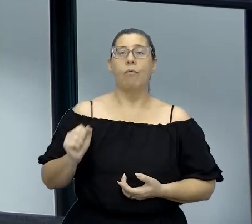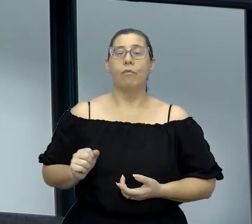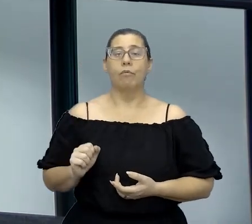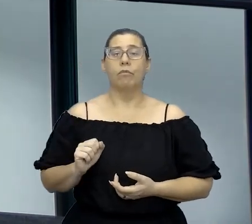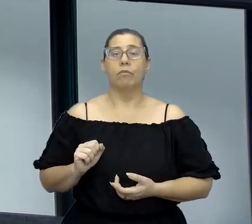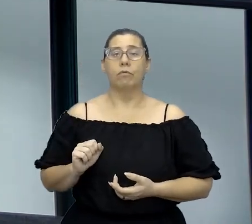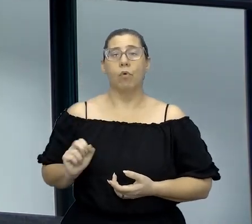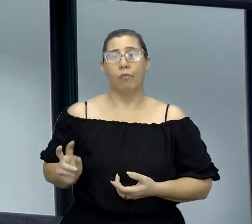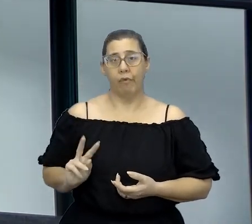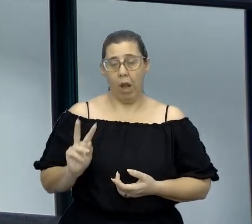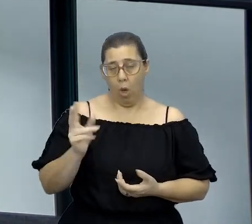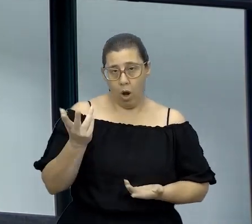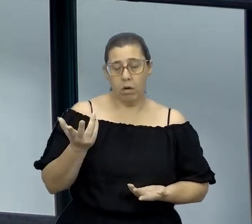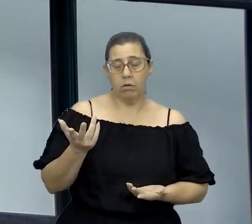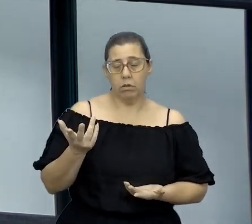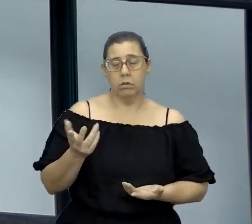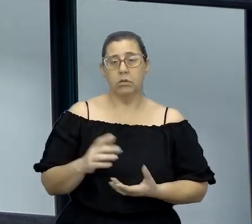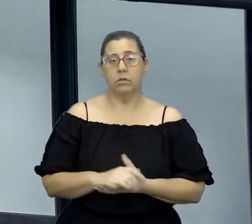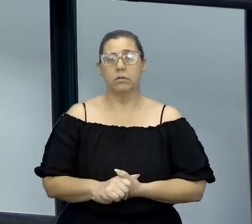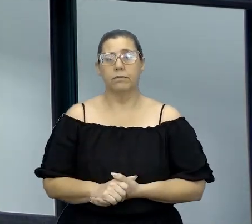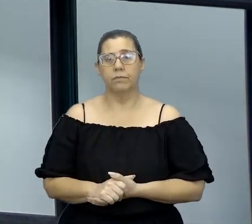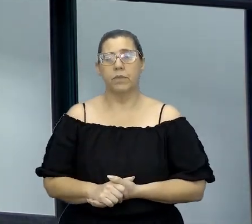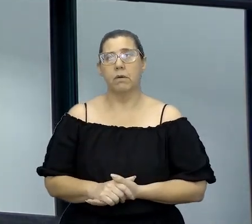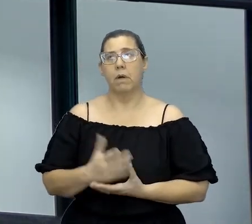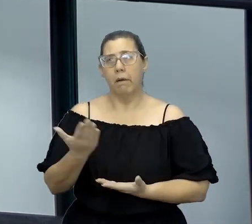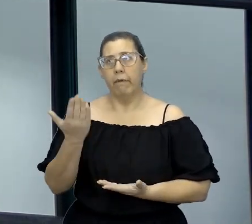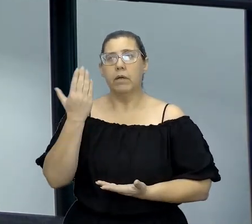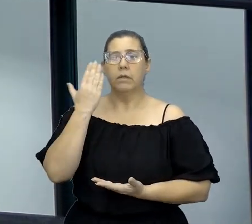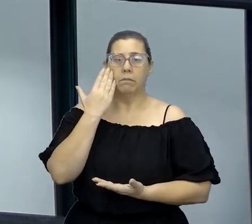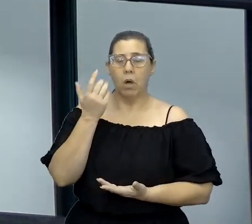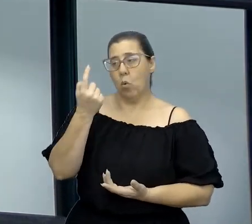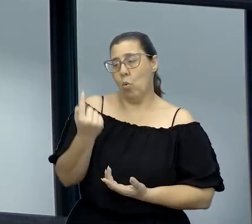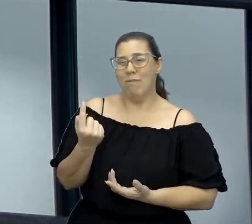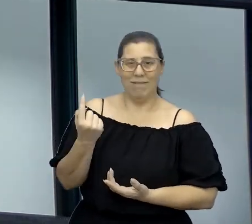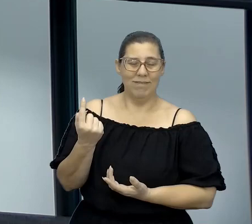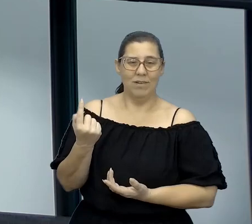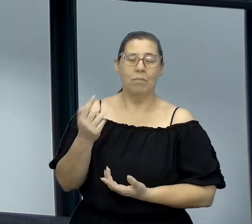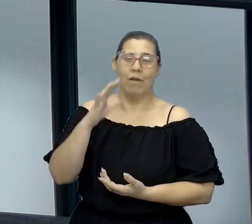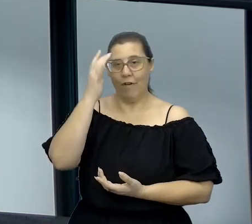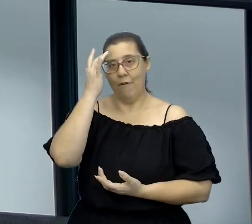valor, né? Estimar o valor para pelo menos uma pessoa, porque daí fica fácil descobrir